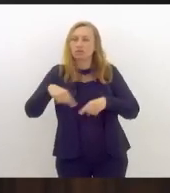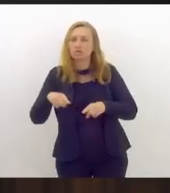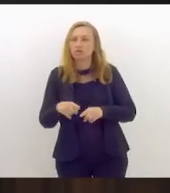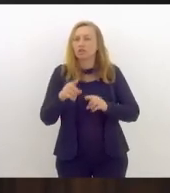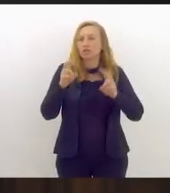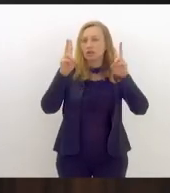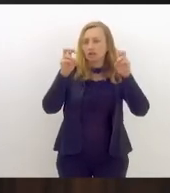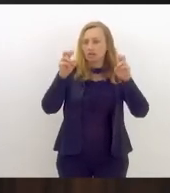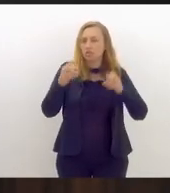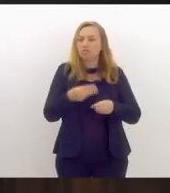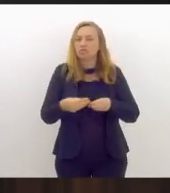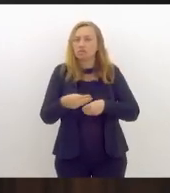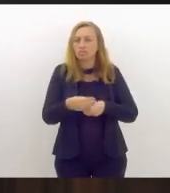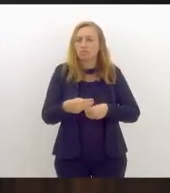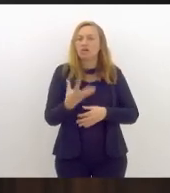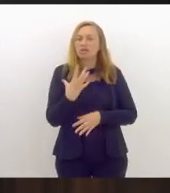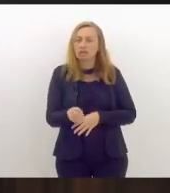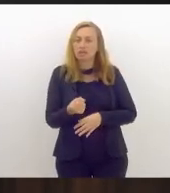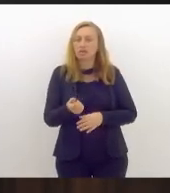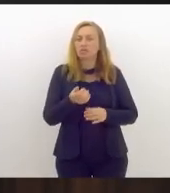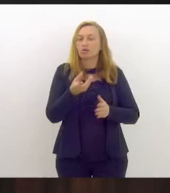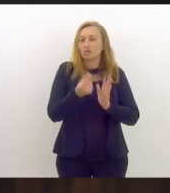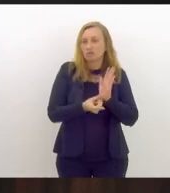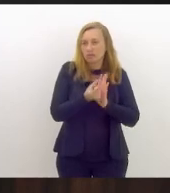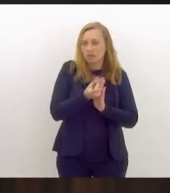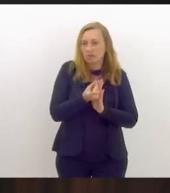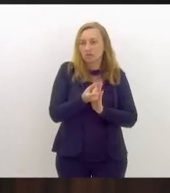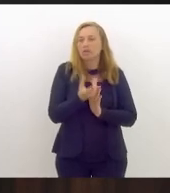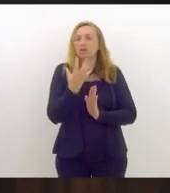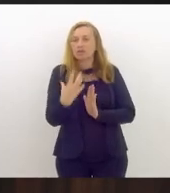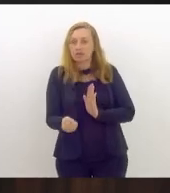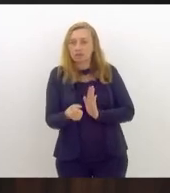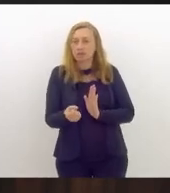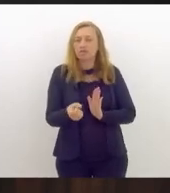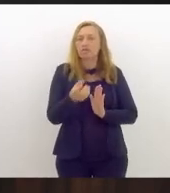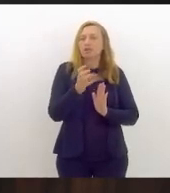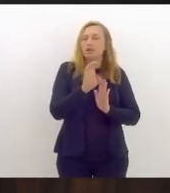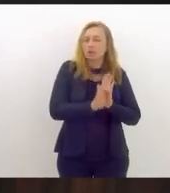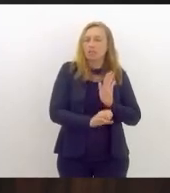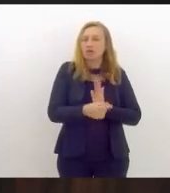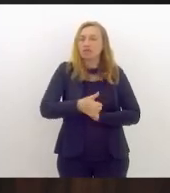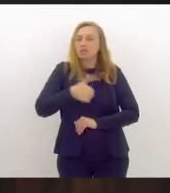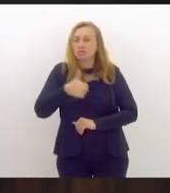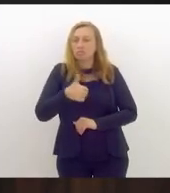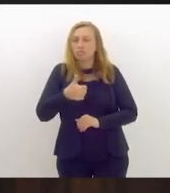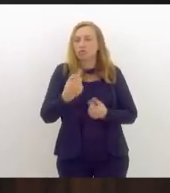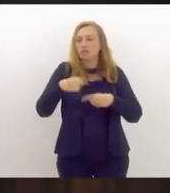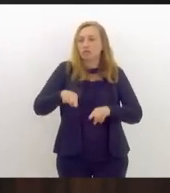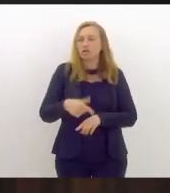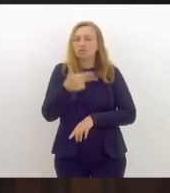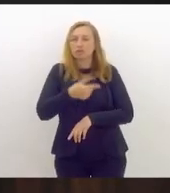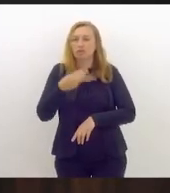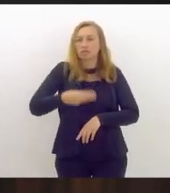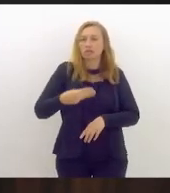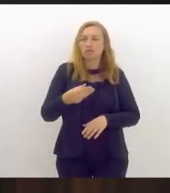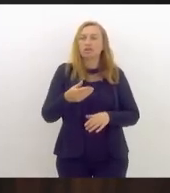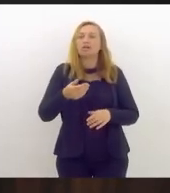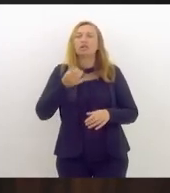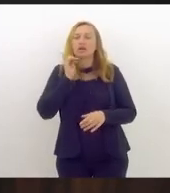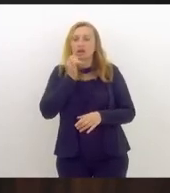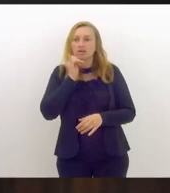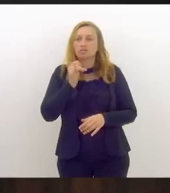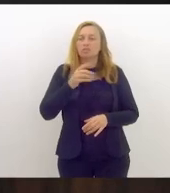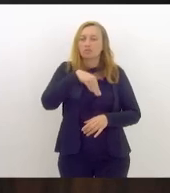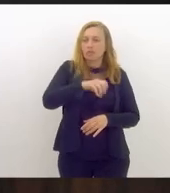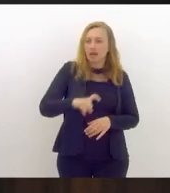municipais, desenvolvimento regional, favorável. De orçamento, favorável à emenda 1, contrário à emenda 2 e 3. Relatores, deputados Max Lemos,